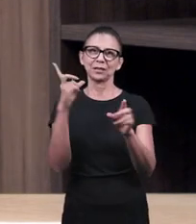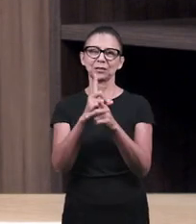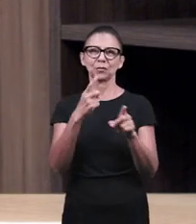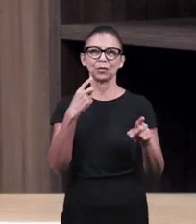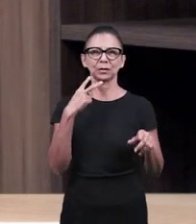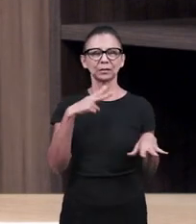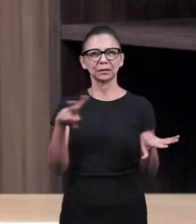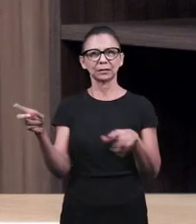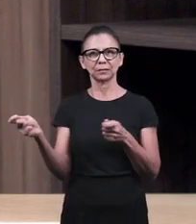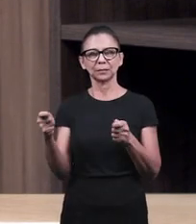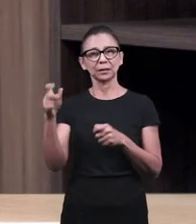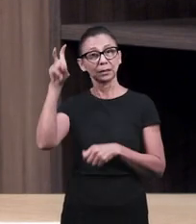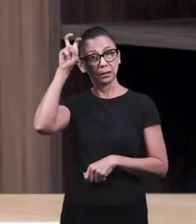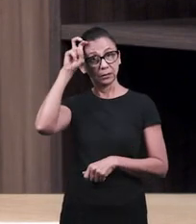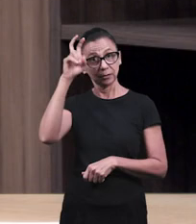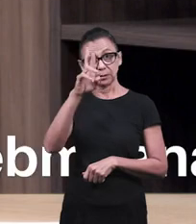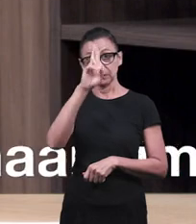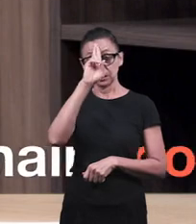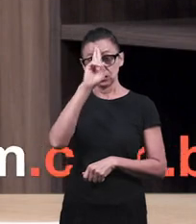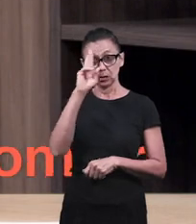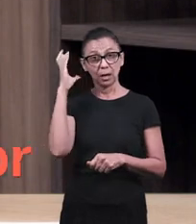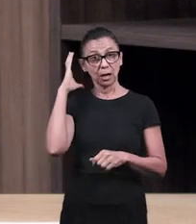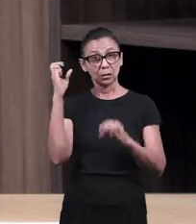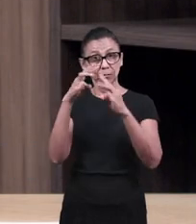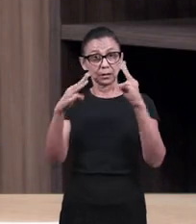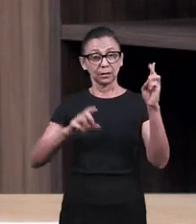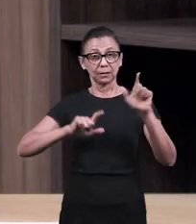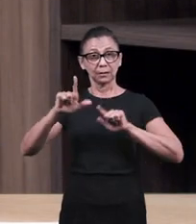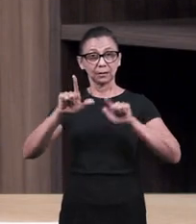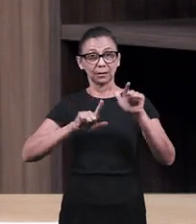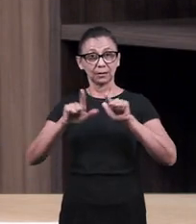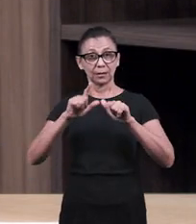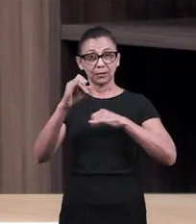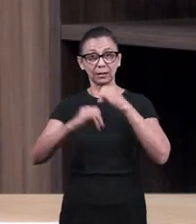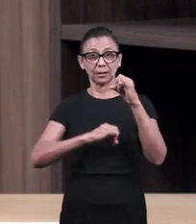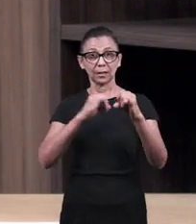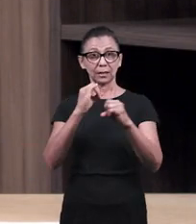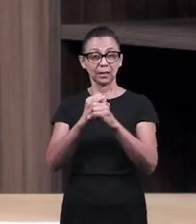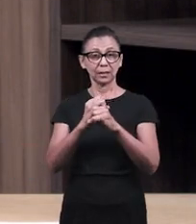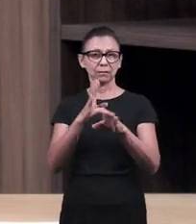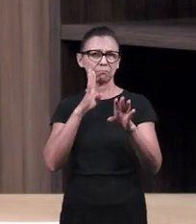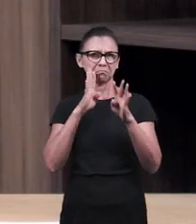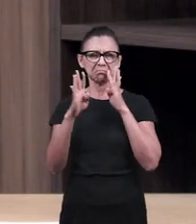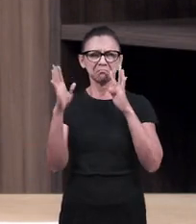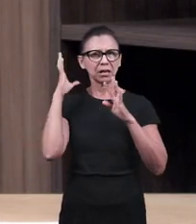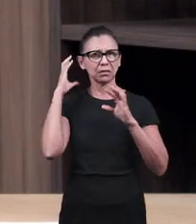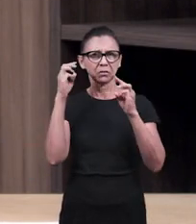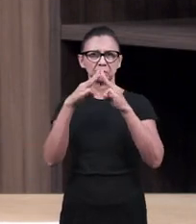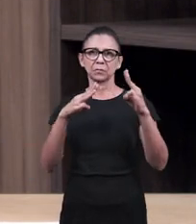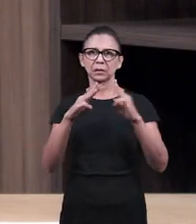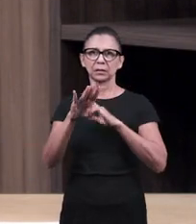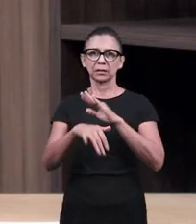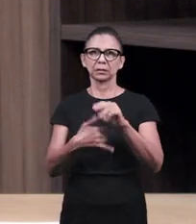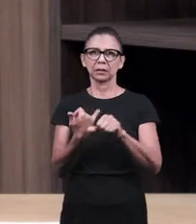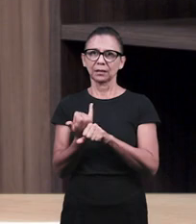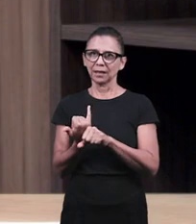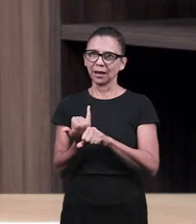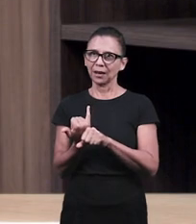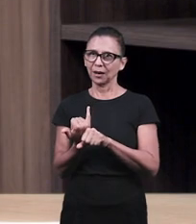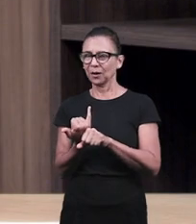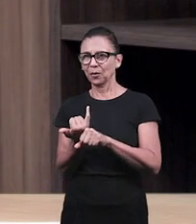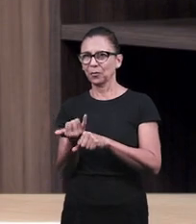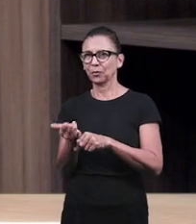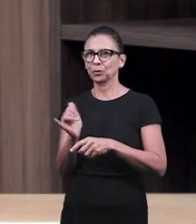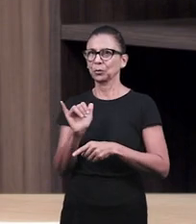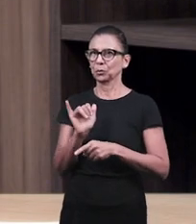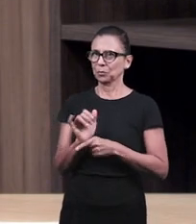encontro semanal, sempre às quintas-feiras ao meio-dia, pela Rádio Manaim, TV Web Manaim, também pelo Facebook da Rádio Manaim, pelo canal da Igreja